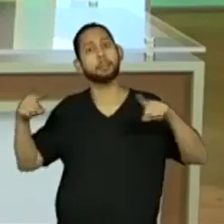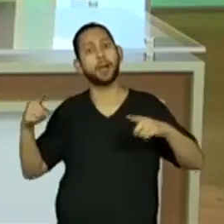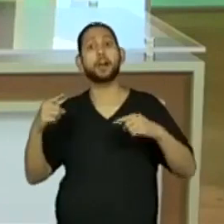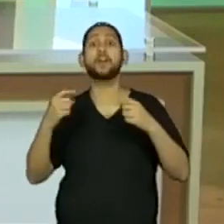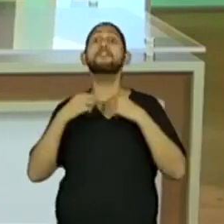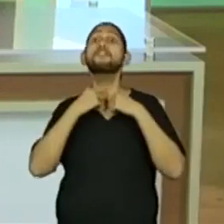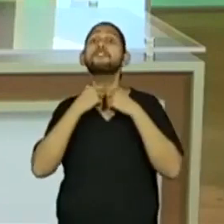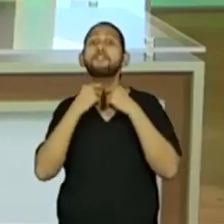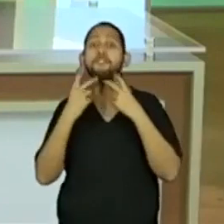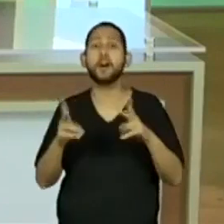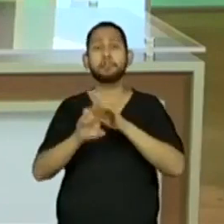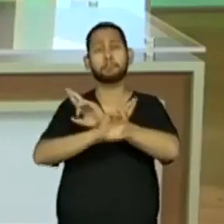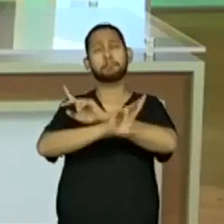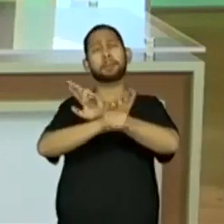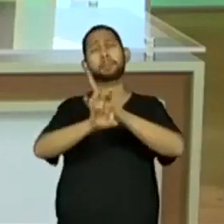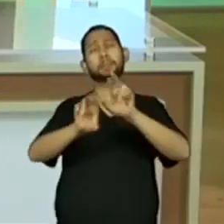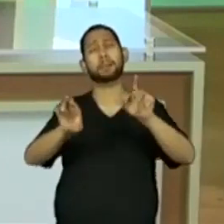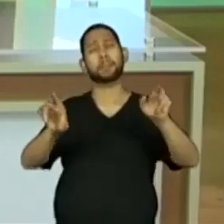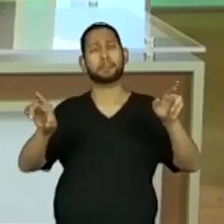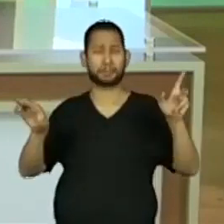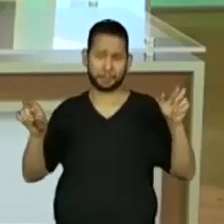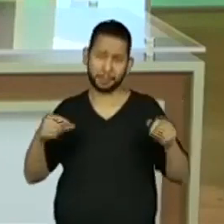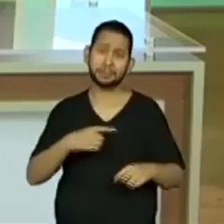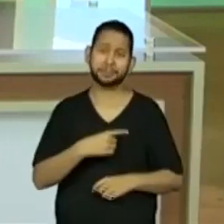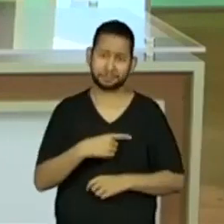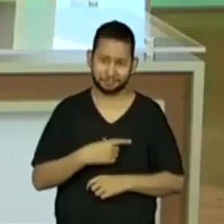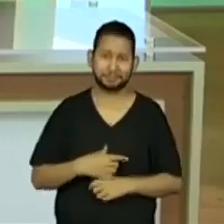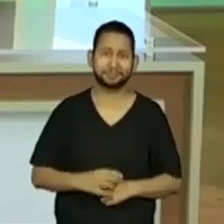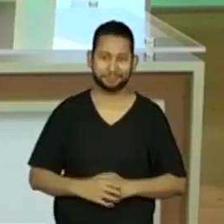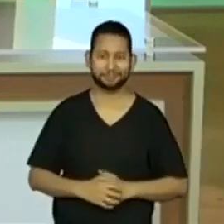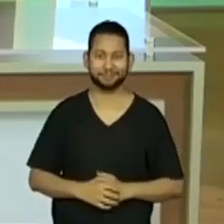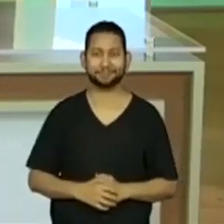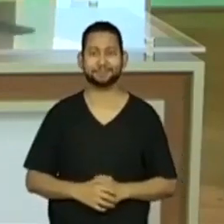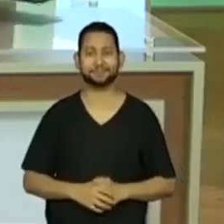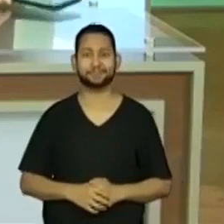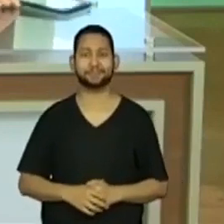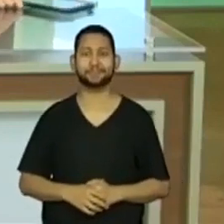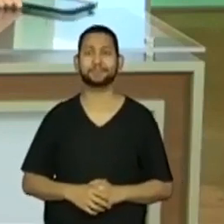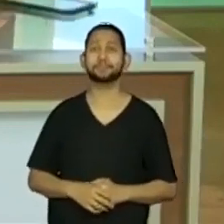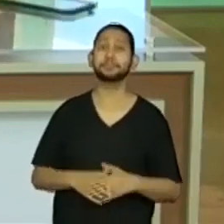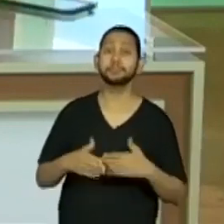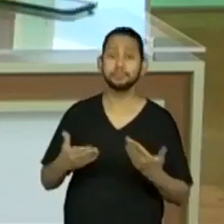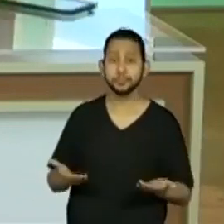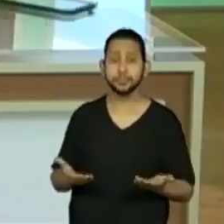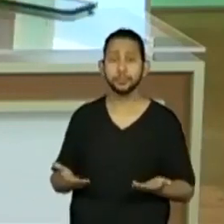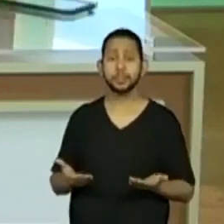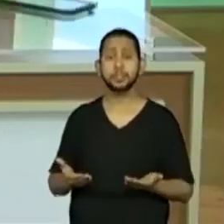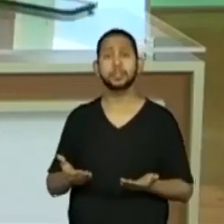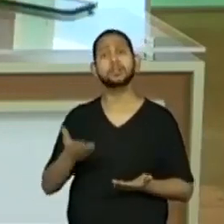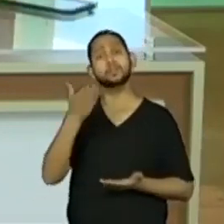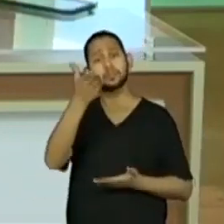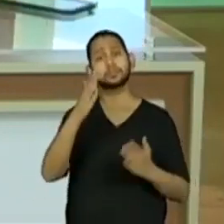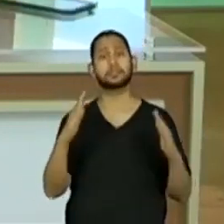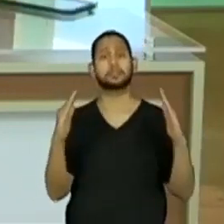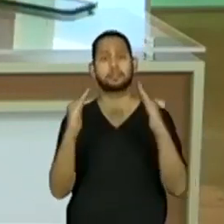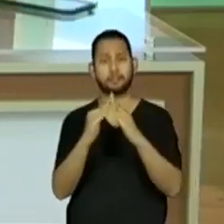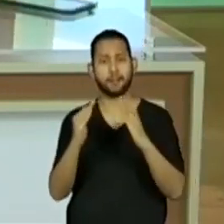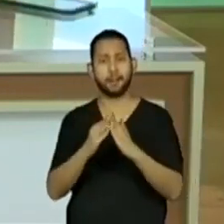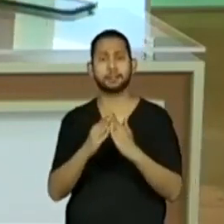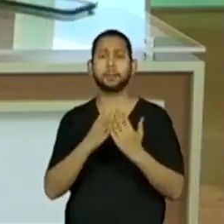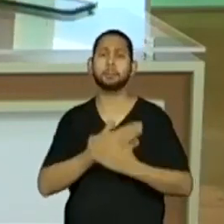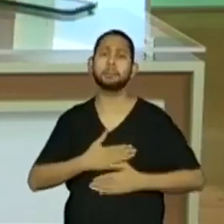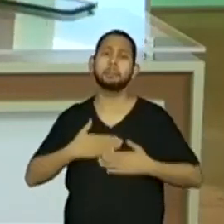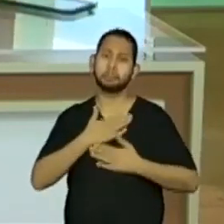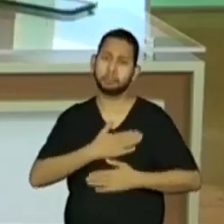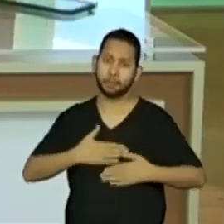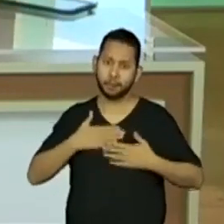de voz, como você mesma apontou, tá? Então, você que está em casa, foi um prazer